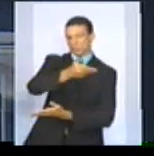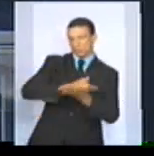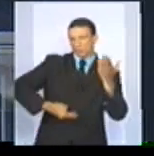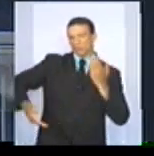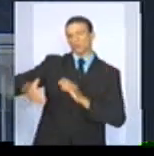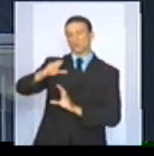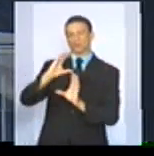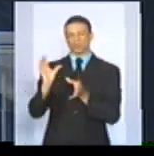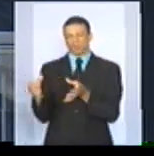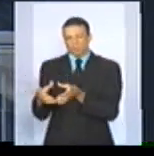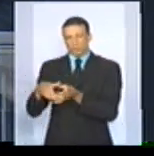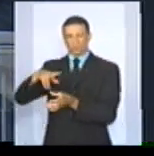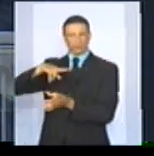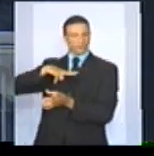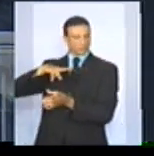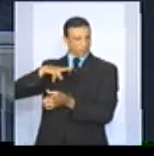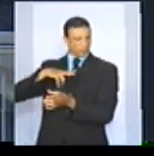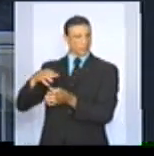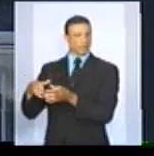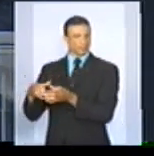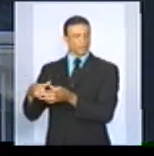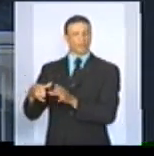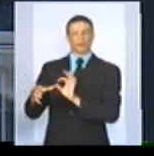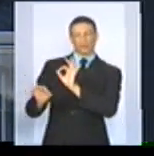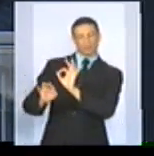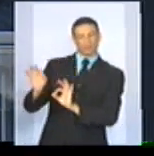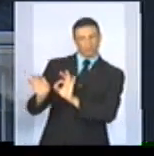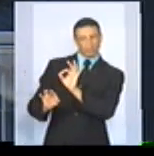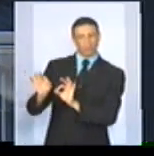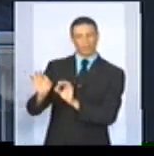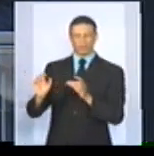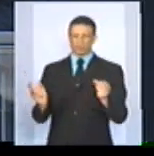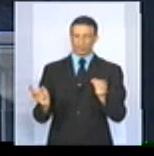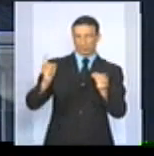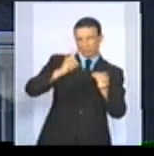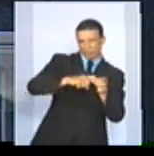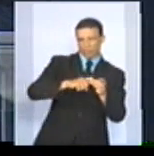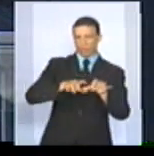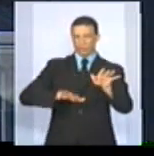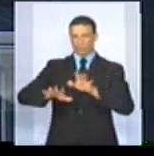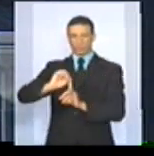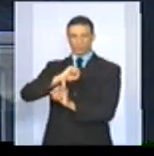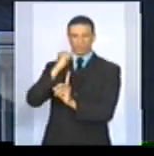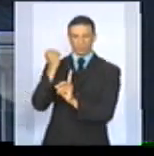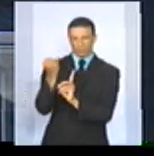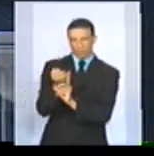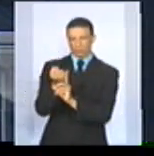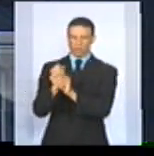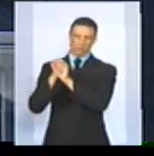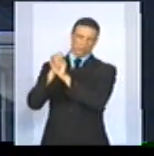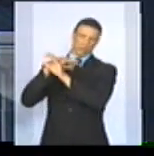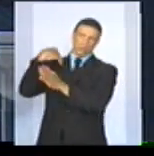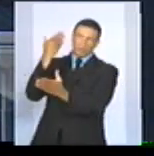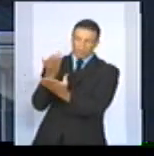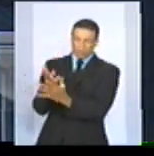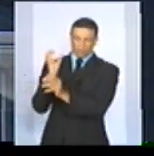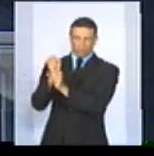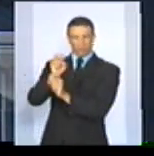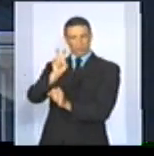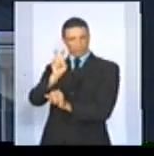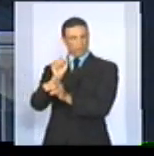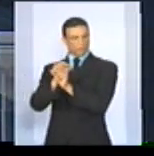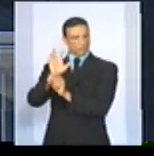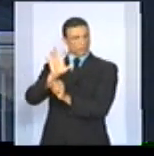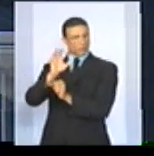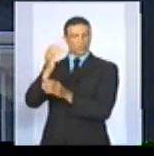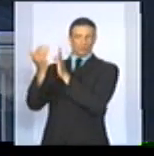prestado em regime privado, em que pese a vitória dos movimentos sociais, depois de 5 anos da luta pela sua